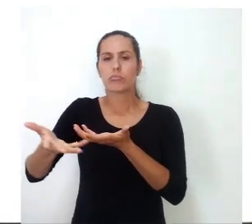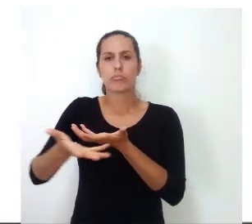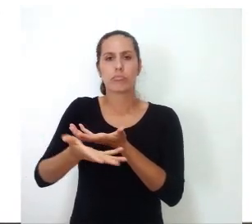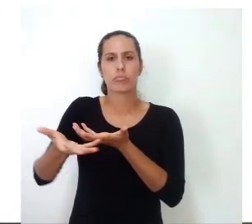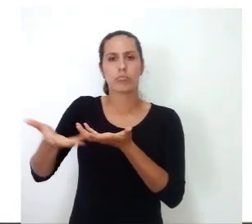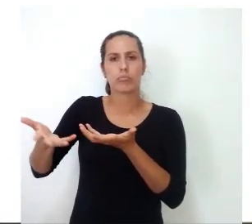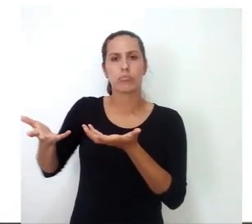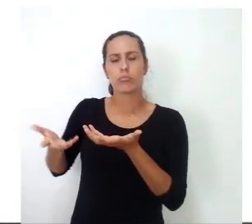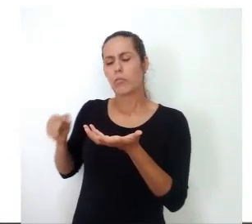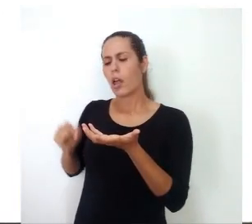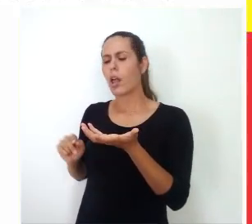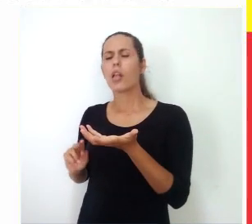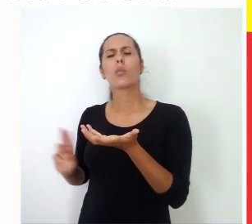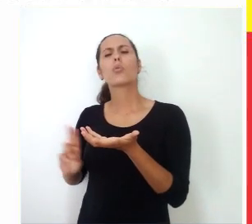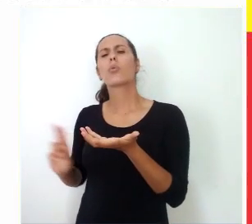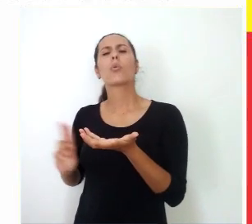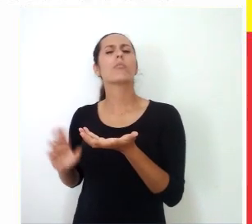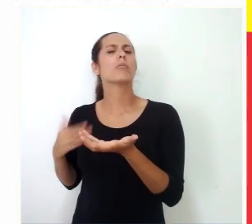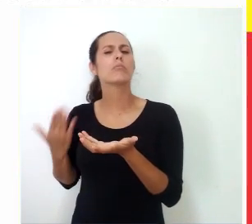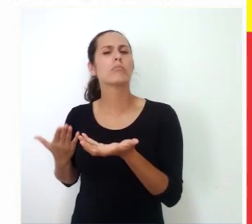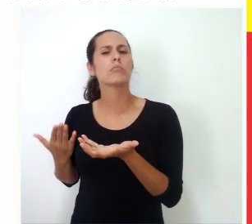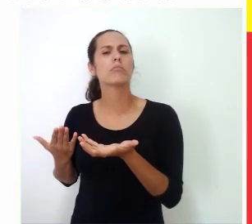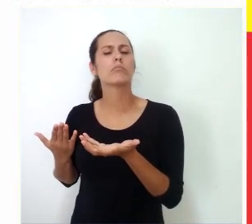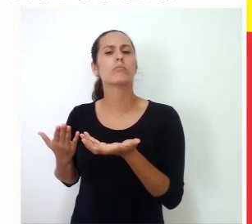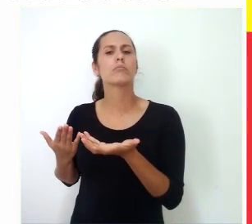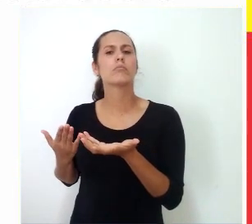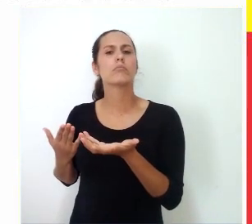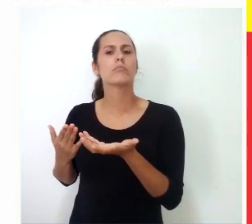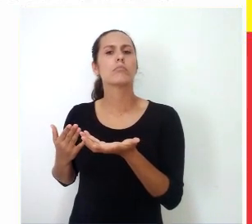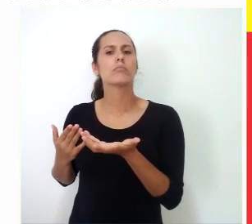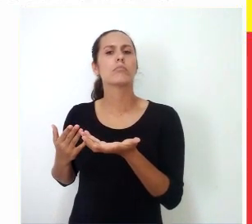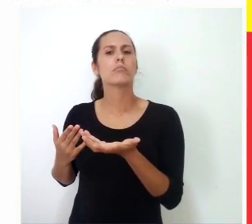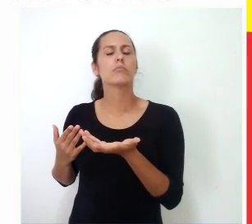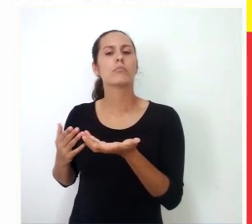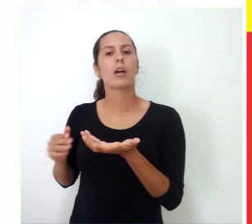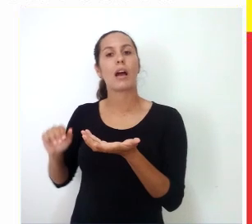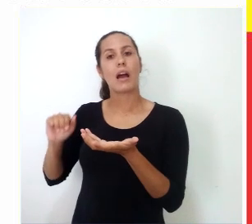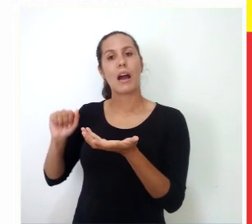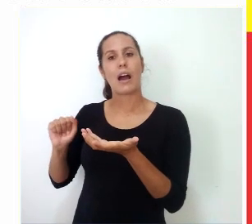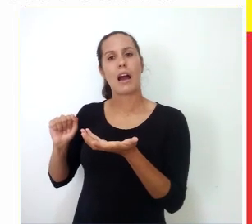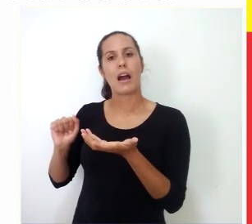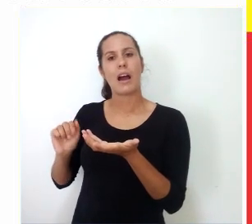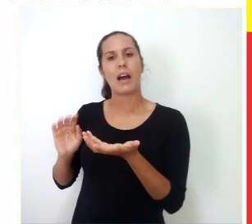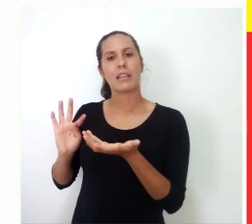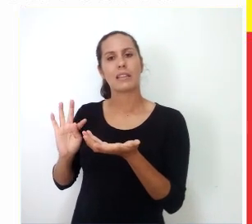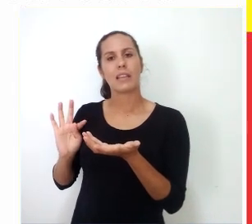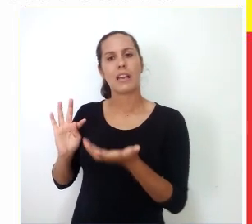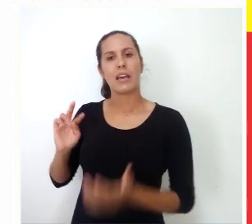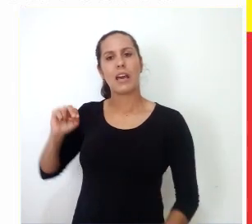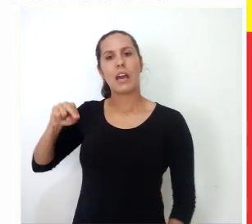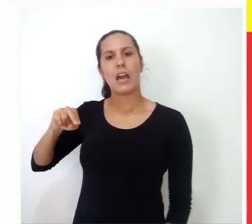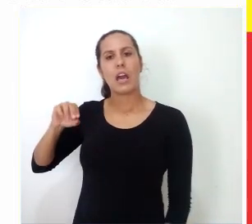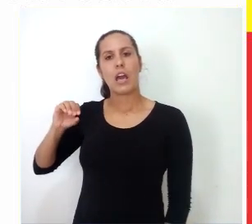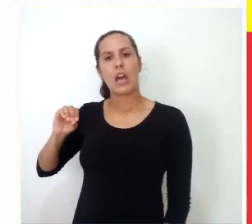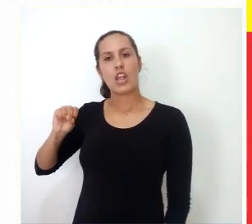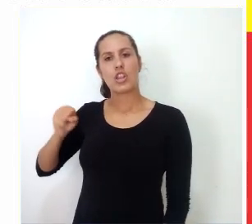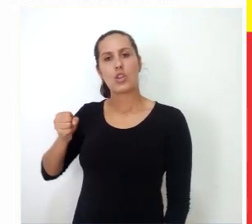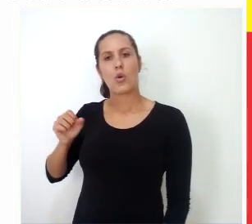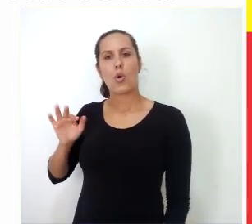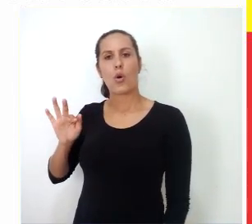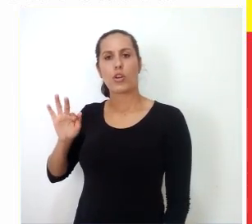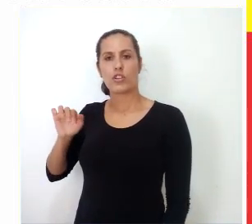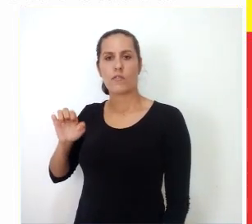substrato pastoso. E o nome desse substrato pastoso é chamado de